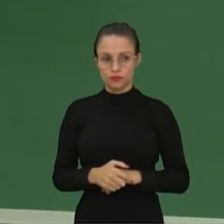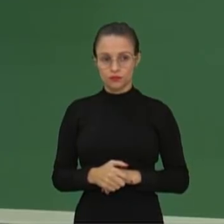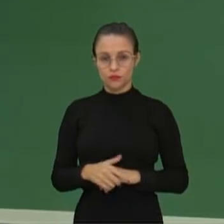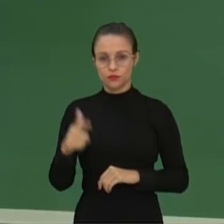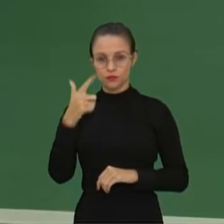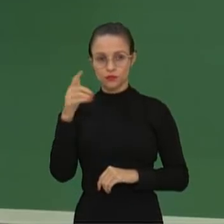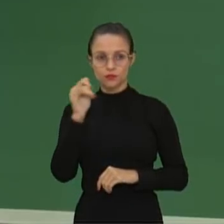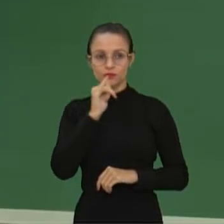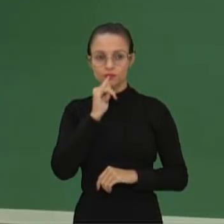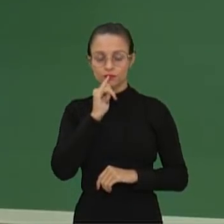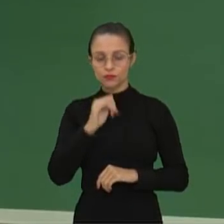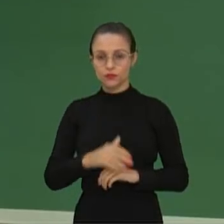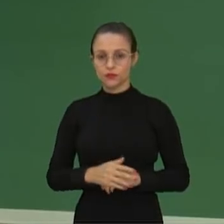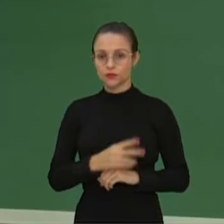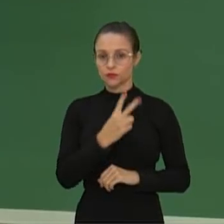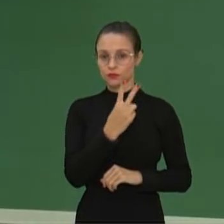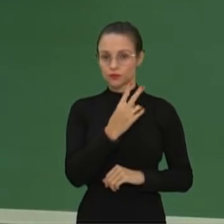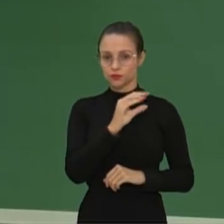Outro exemplo,